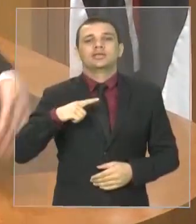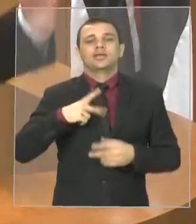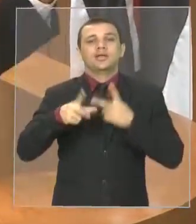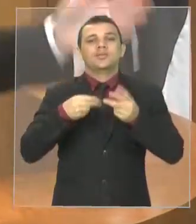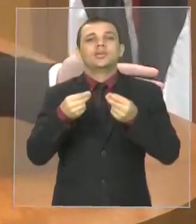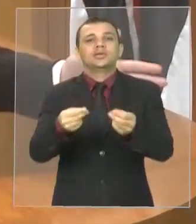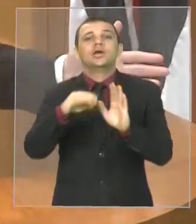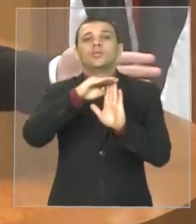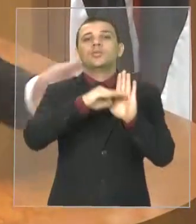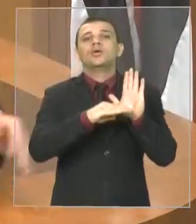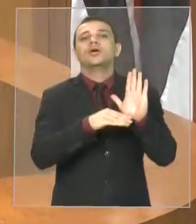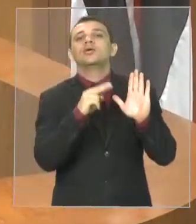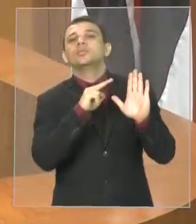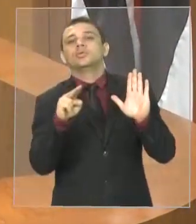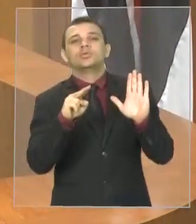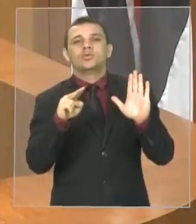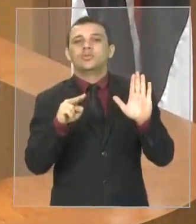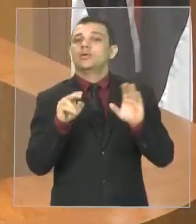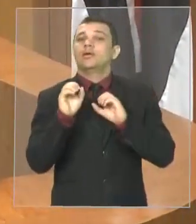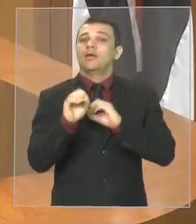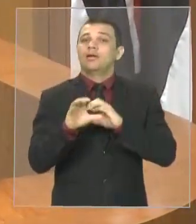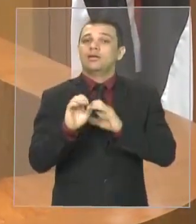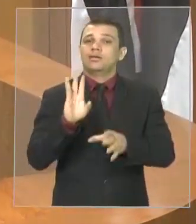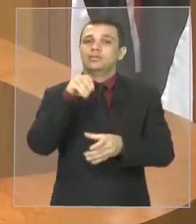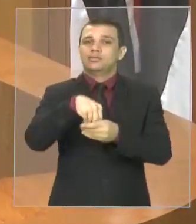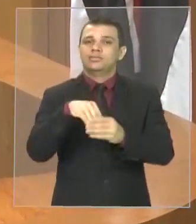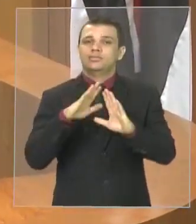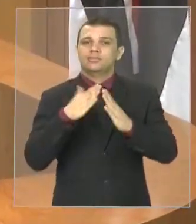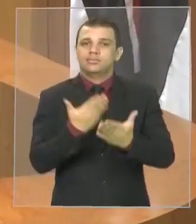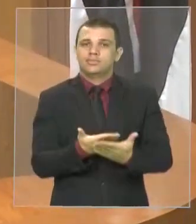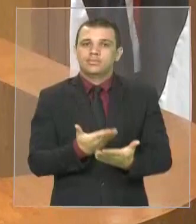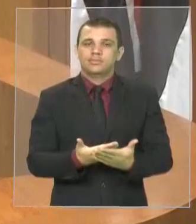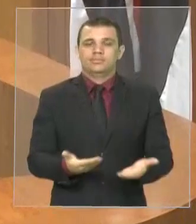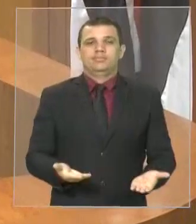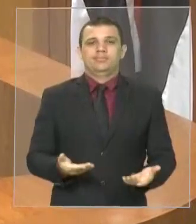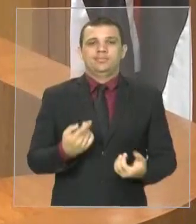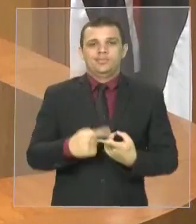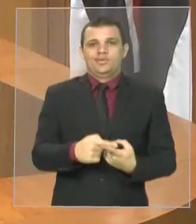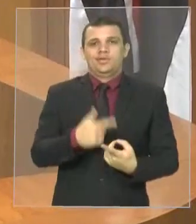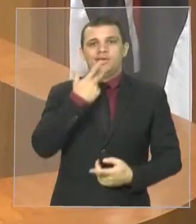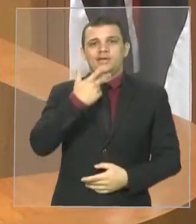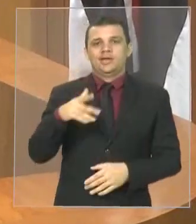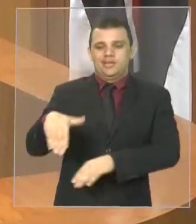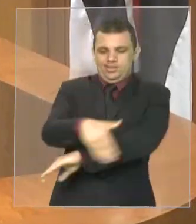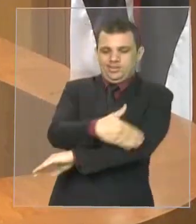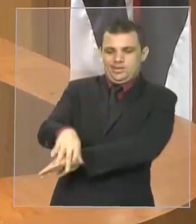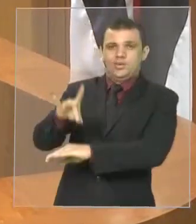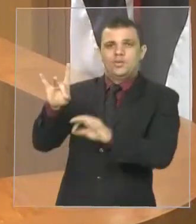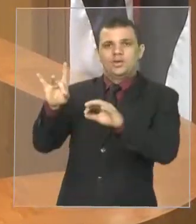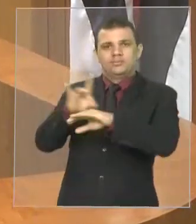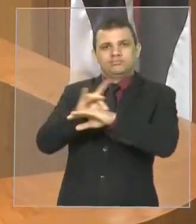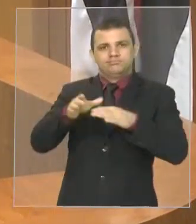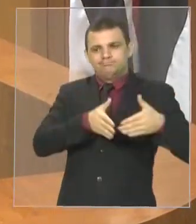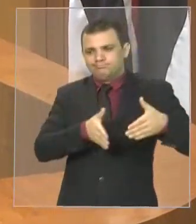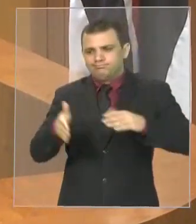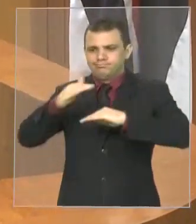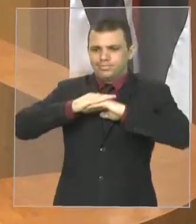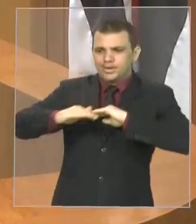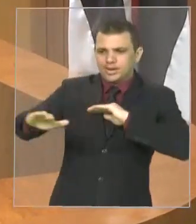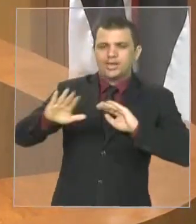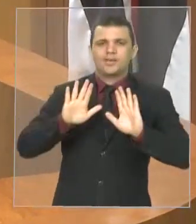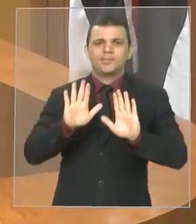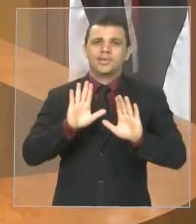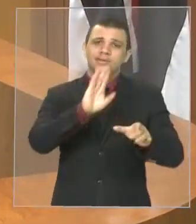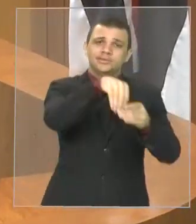Não adianta dizer que vai colocar asfalto na rua e não ter aula nas escolas. E é exatamente por isso, senhores